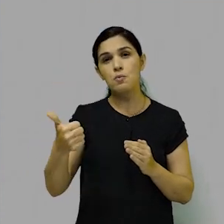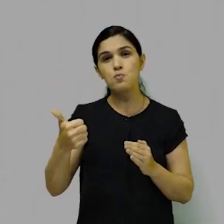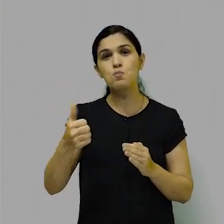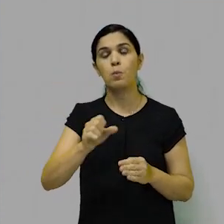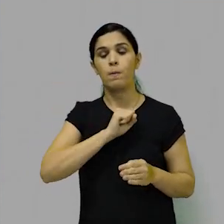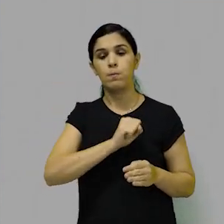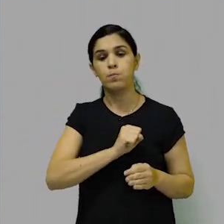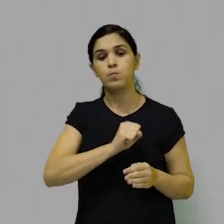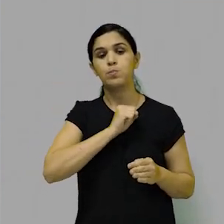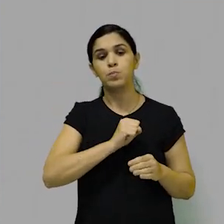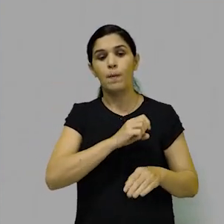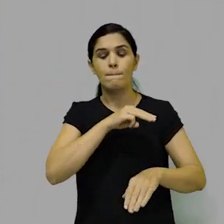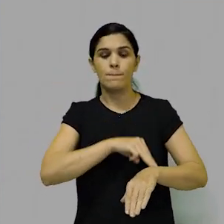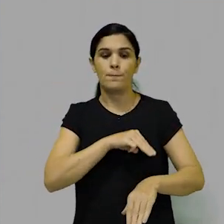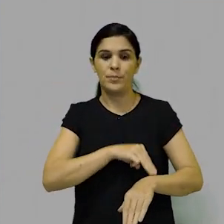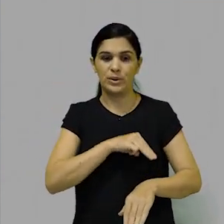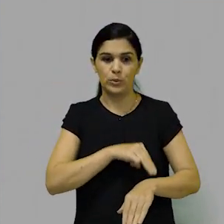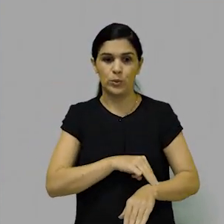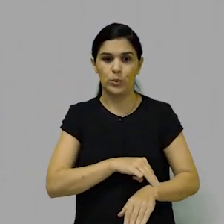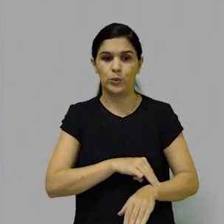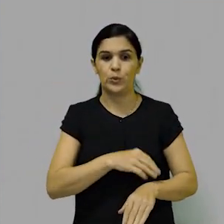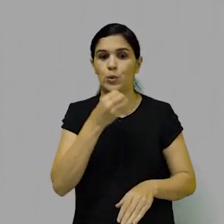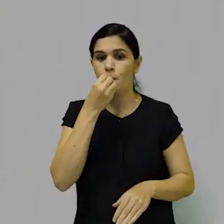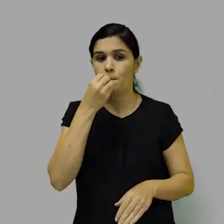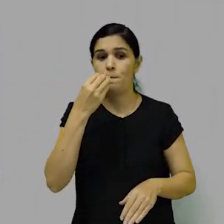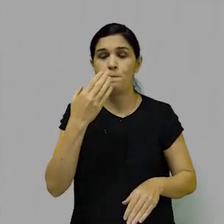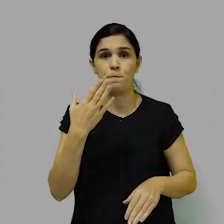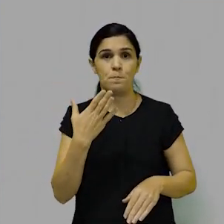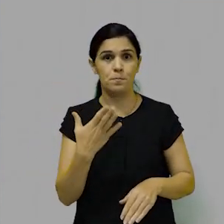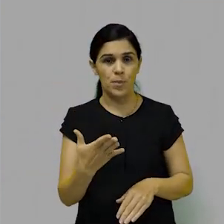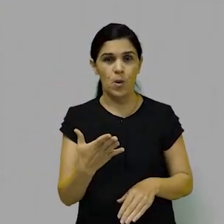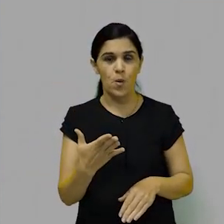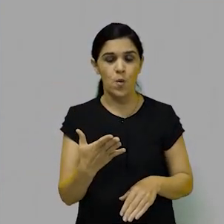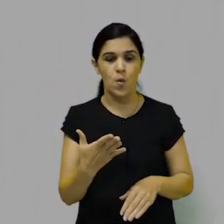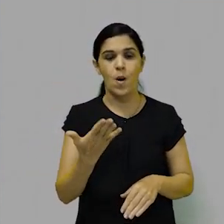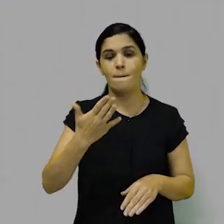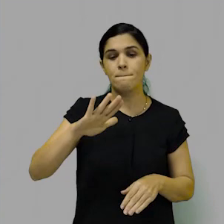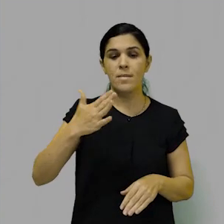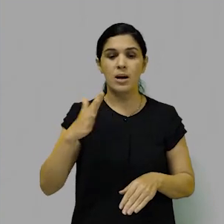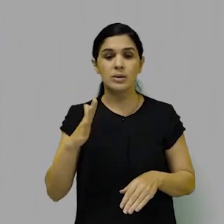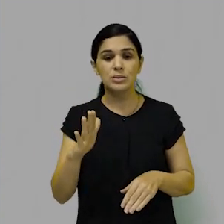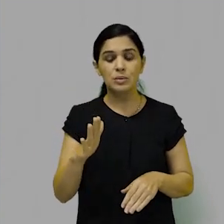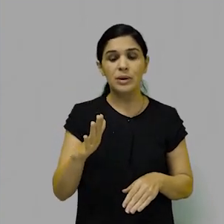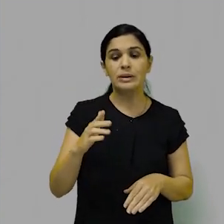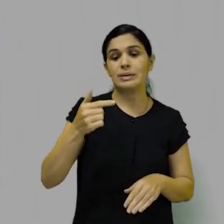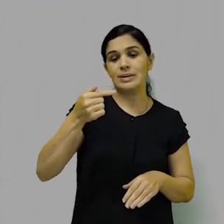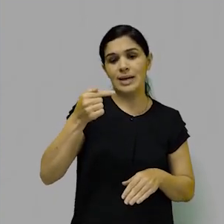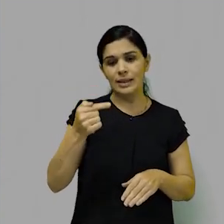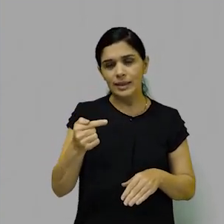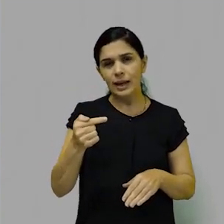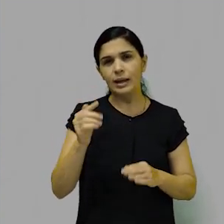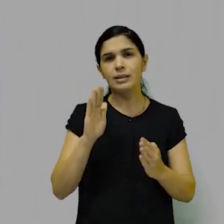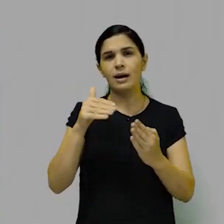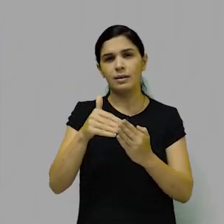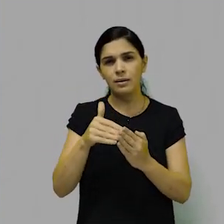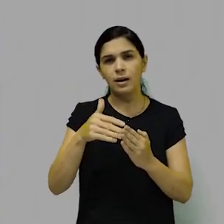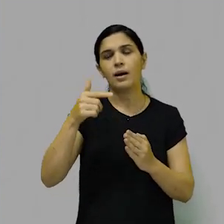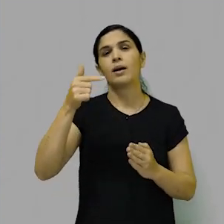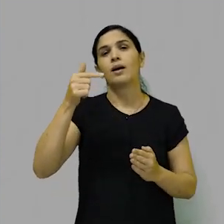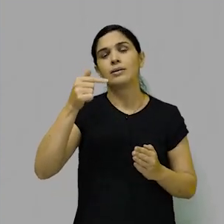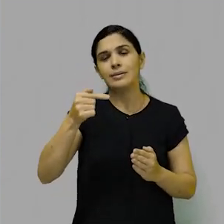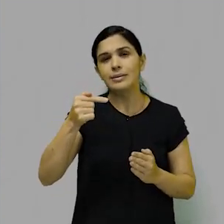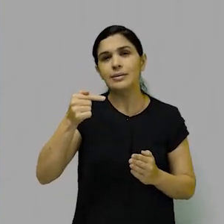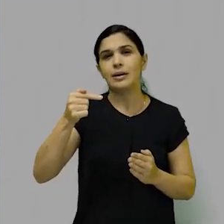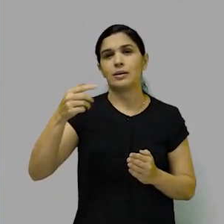62 a 65 batimentos por minuto. Normal, de 70 a 73. Menos boa, de